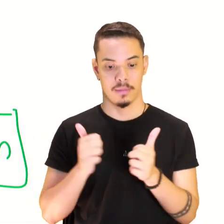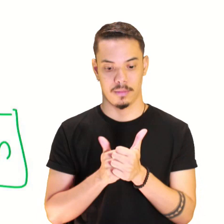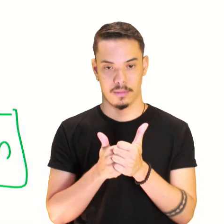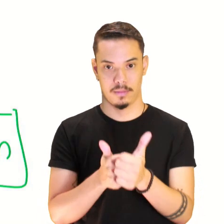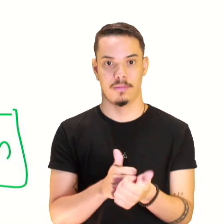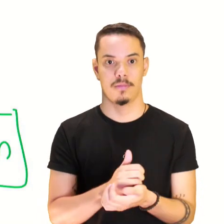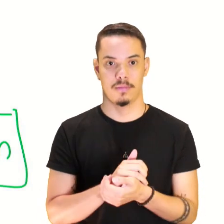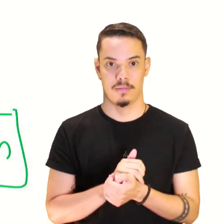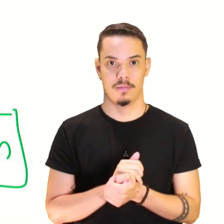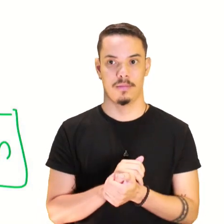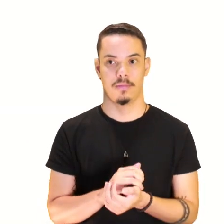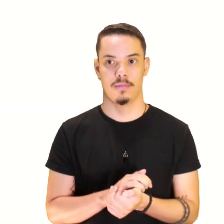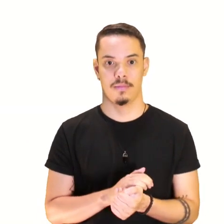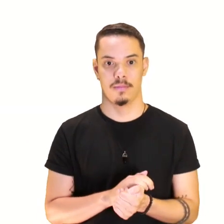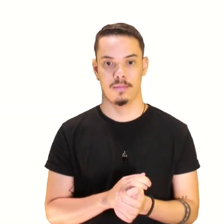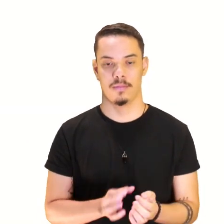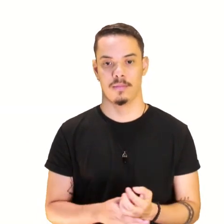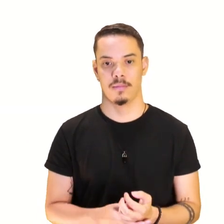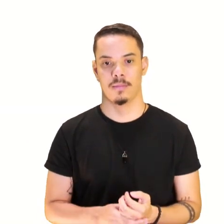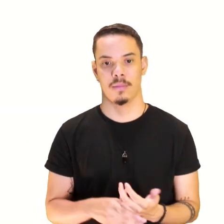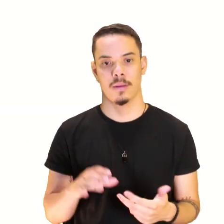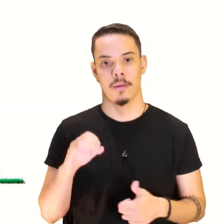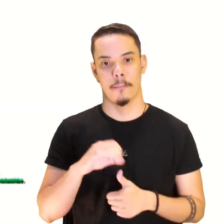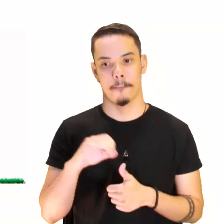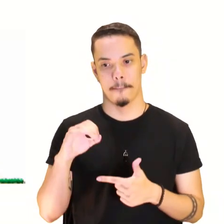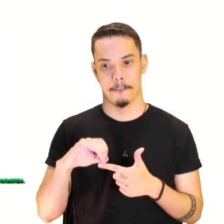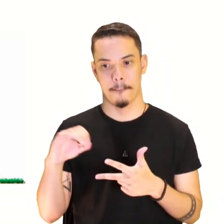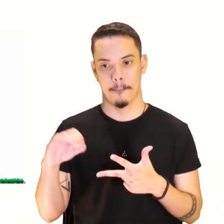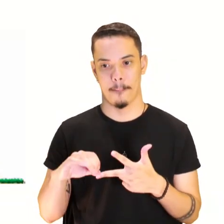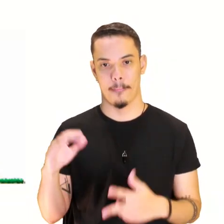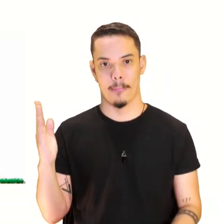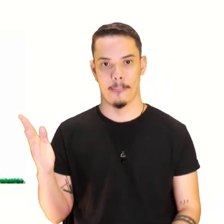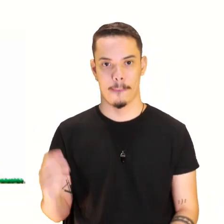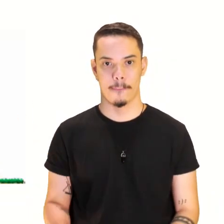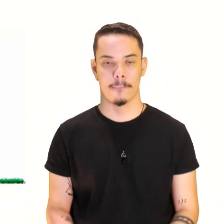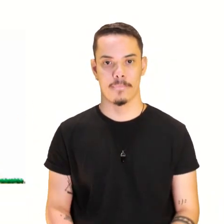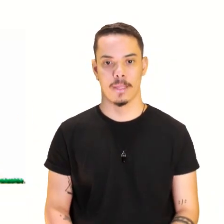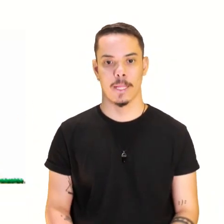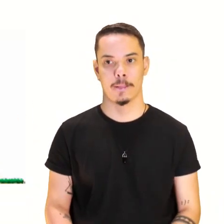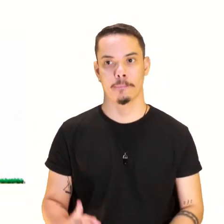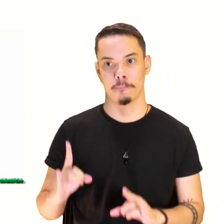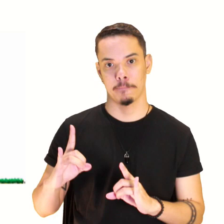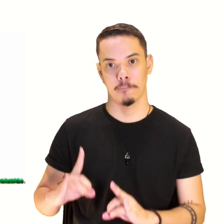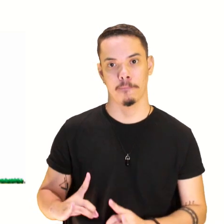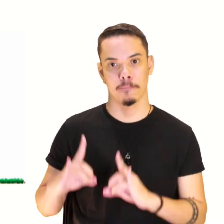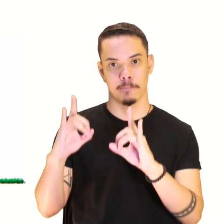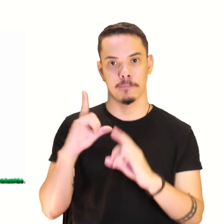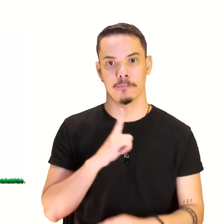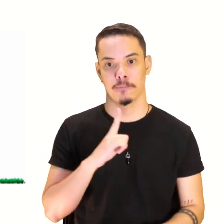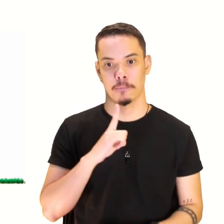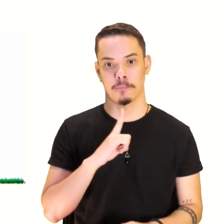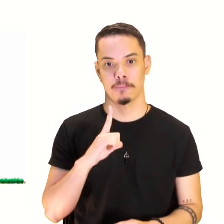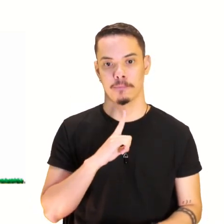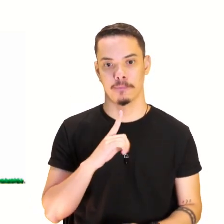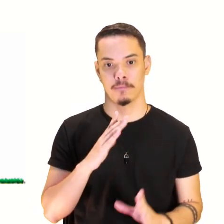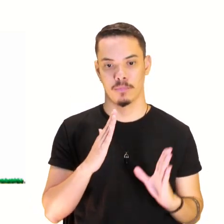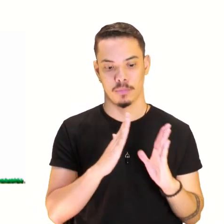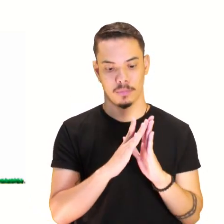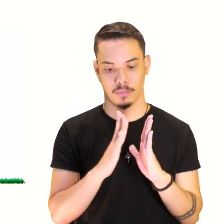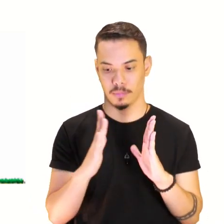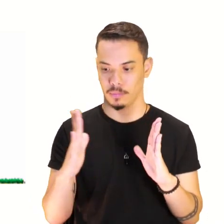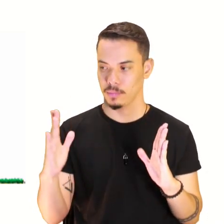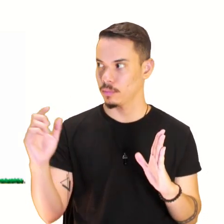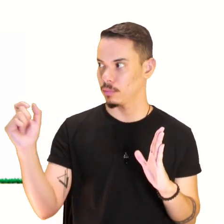né? Né? Se liga no Enem, vamos embora? Olha lá. Um prédio tem sombra pela